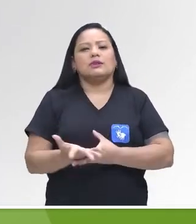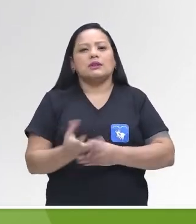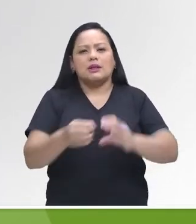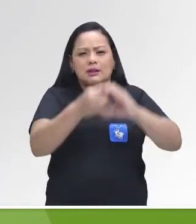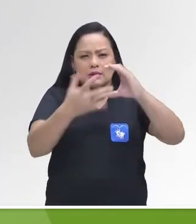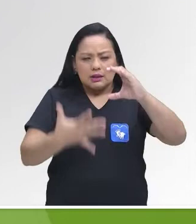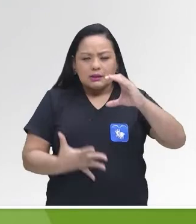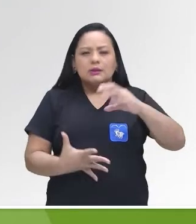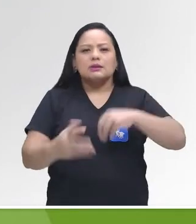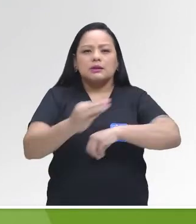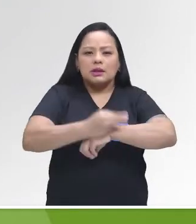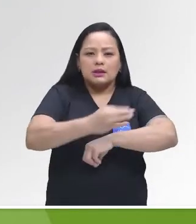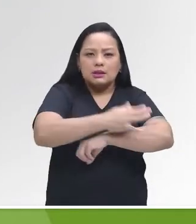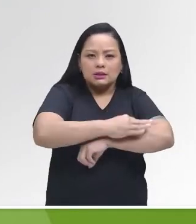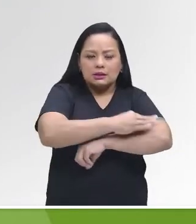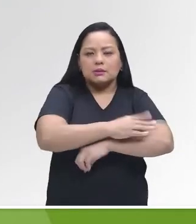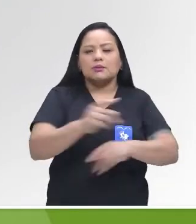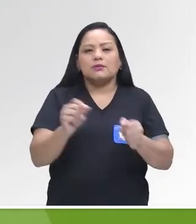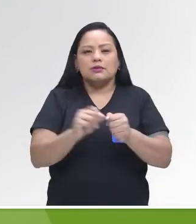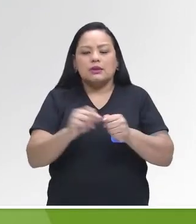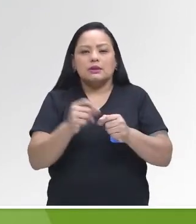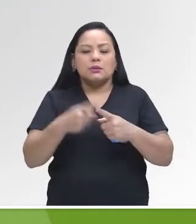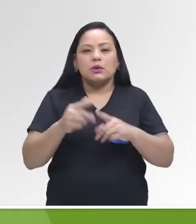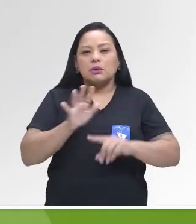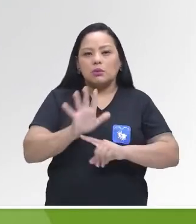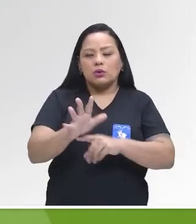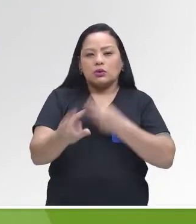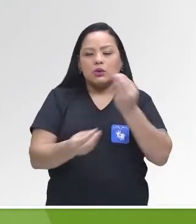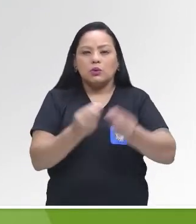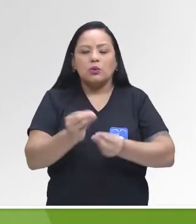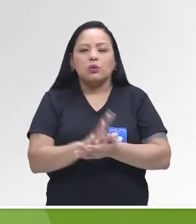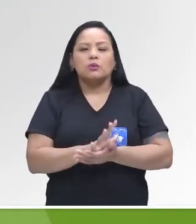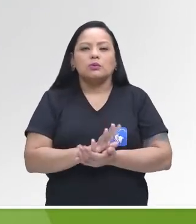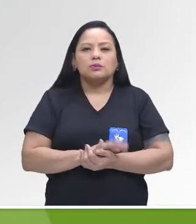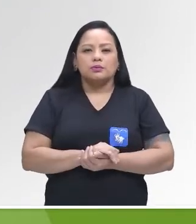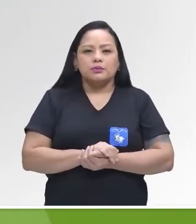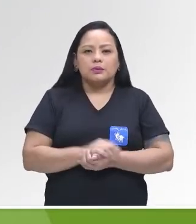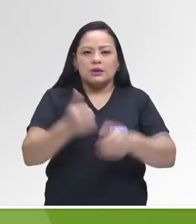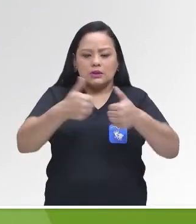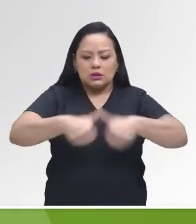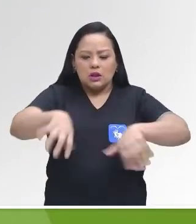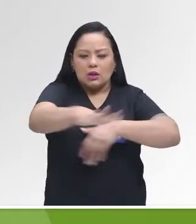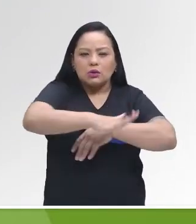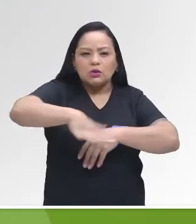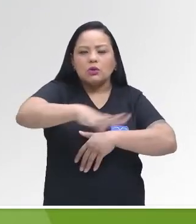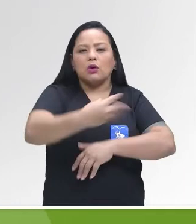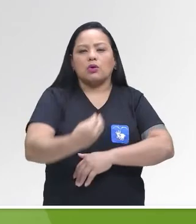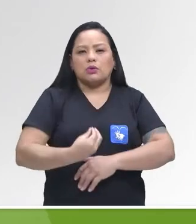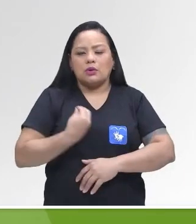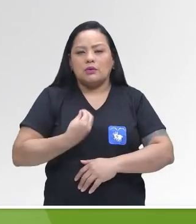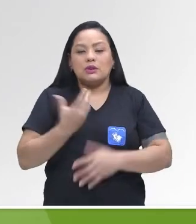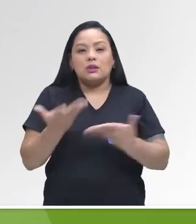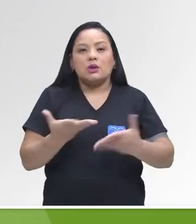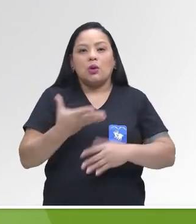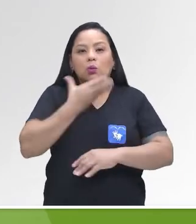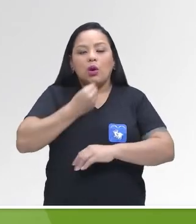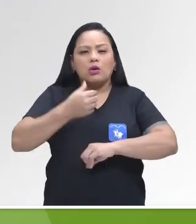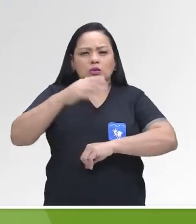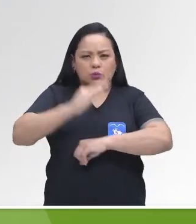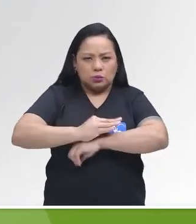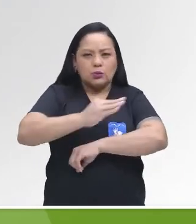né? Que eles fazem isso para demonstrar ali que eles estão no território. Então, os machos fazem